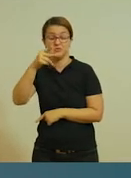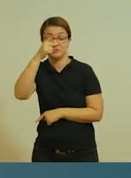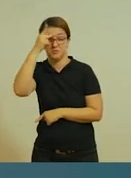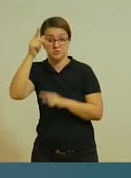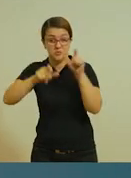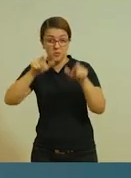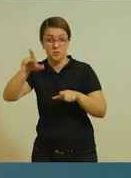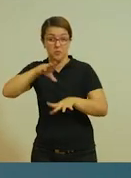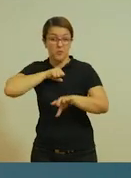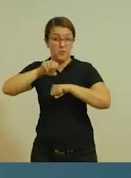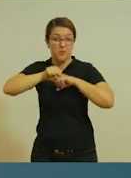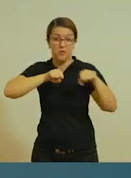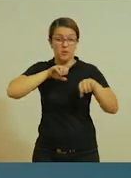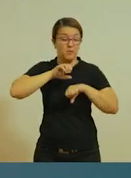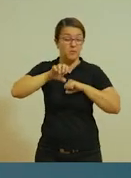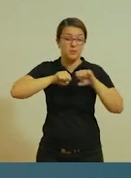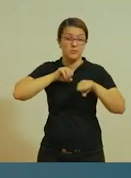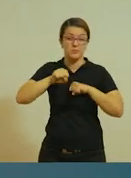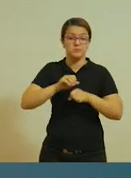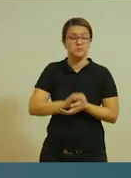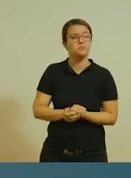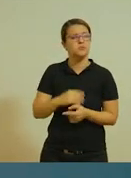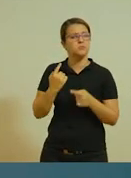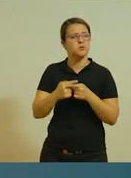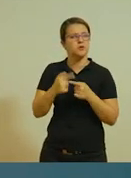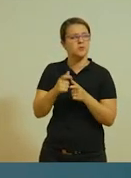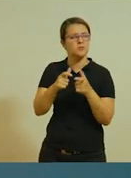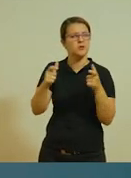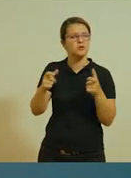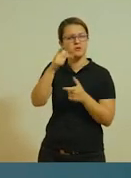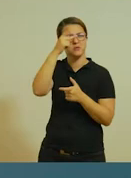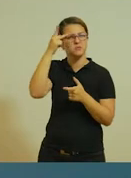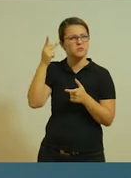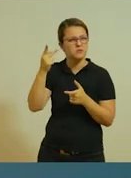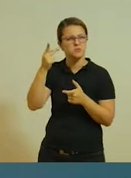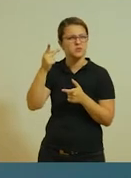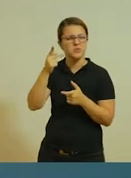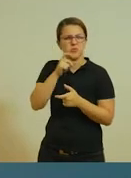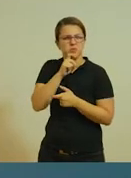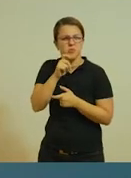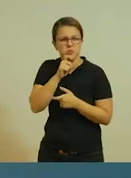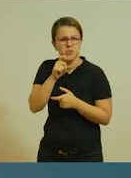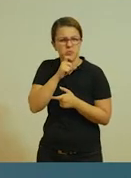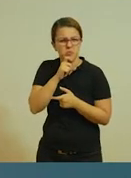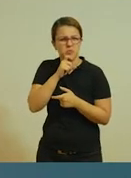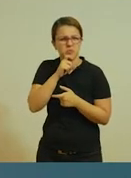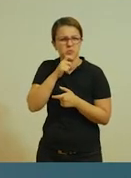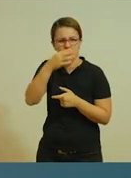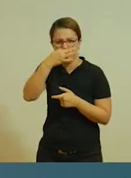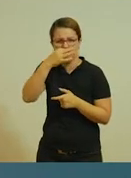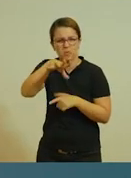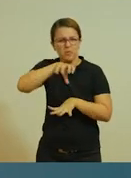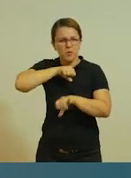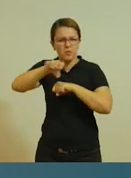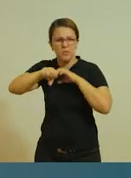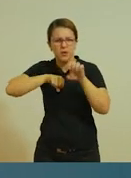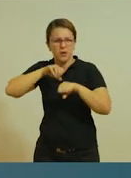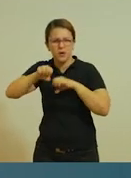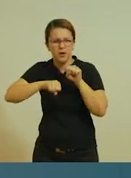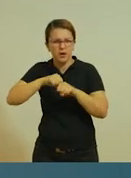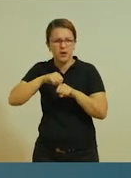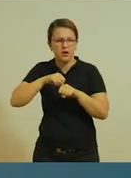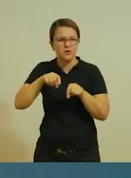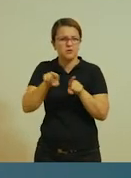quer calar, por que a maioria das pessoas pega gripe principalmente no inverno? Durante o outono e inverno,